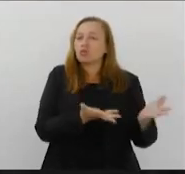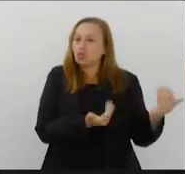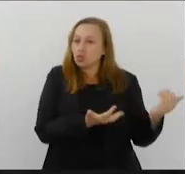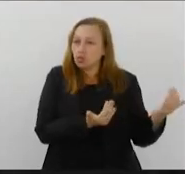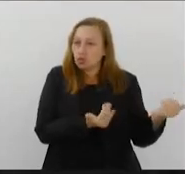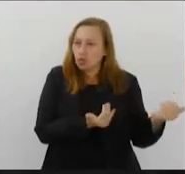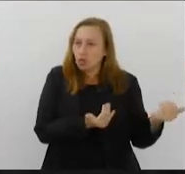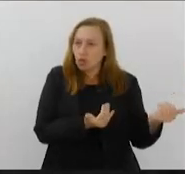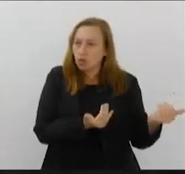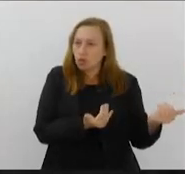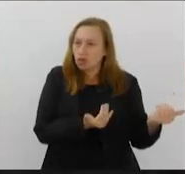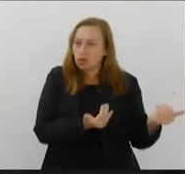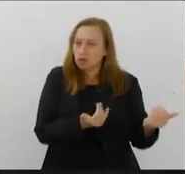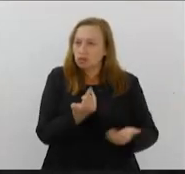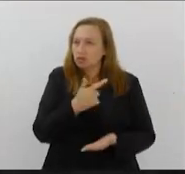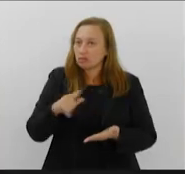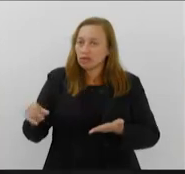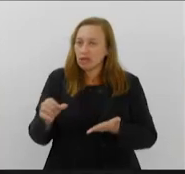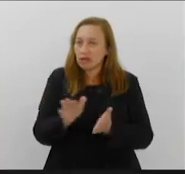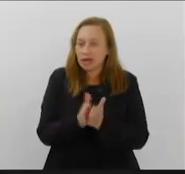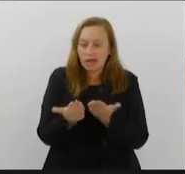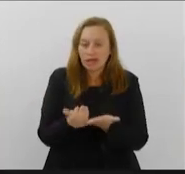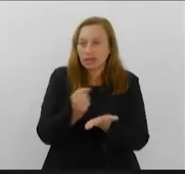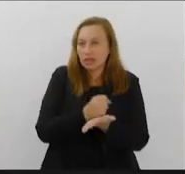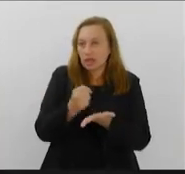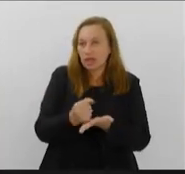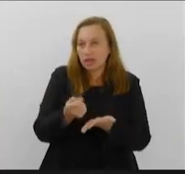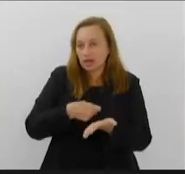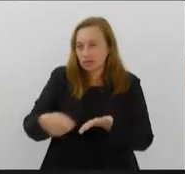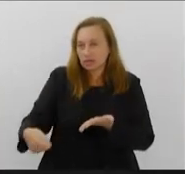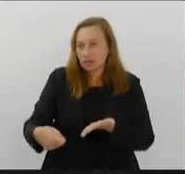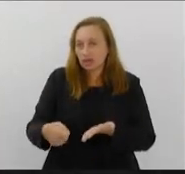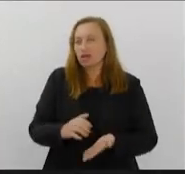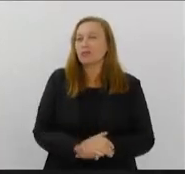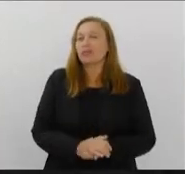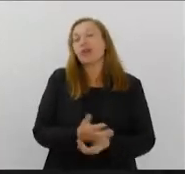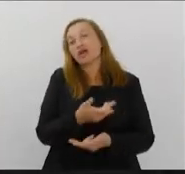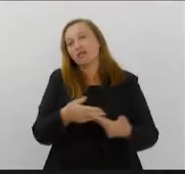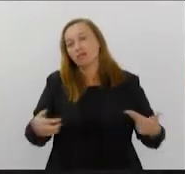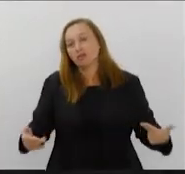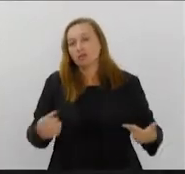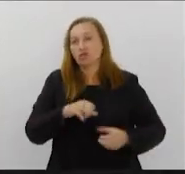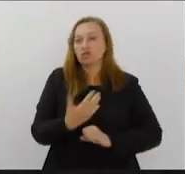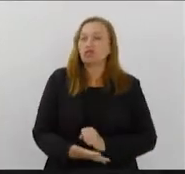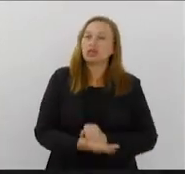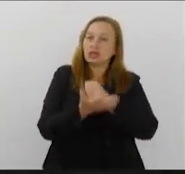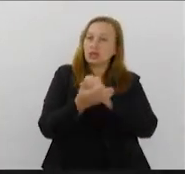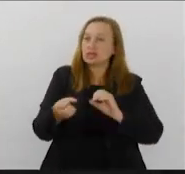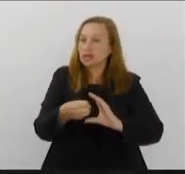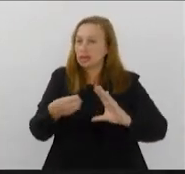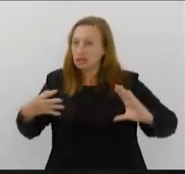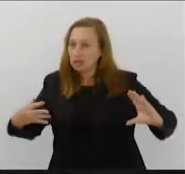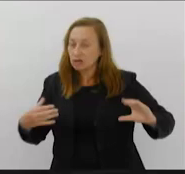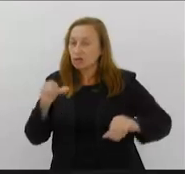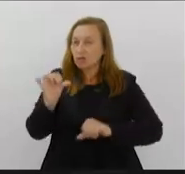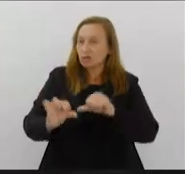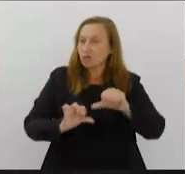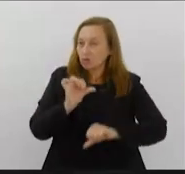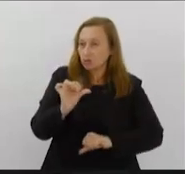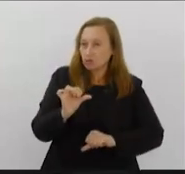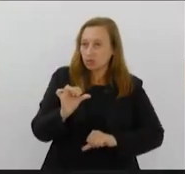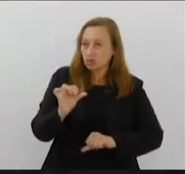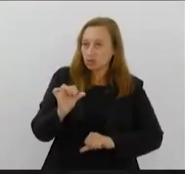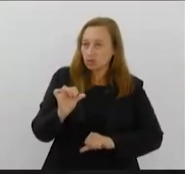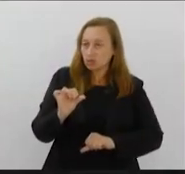situação de desocupação. Muita gente tende a sustentar que essa característica tem a ver com as mudanças na morfologia